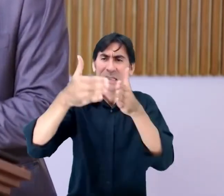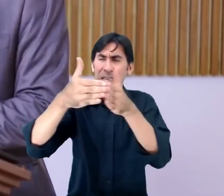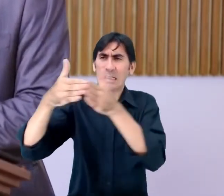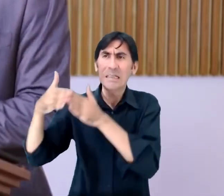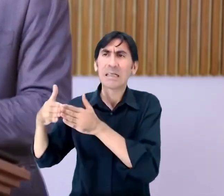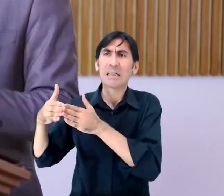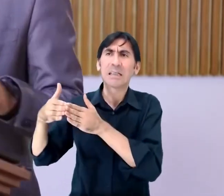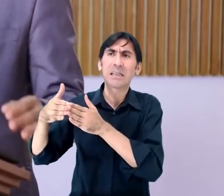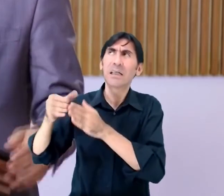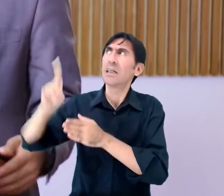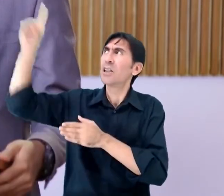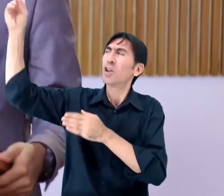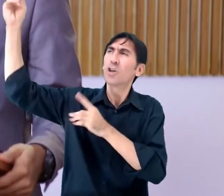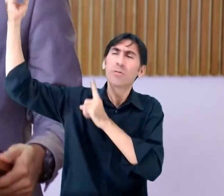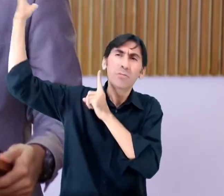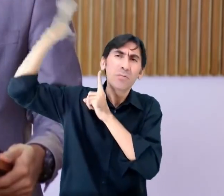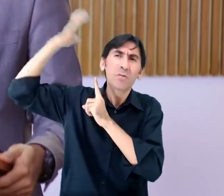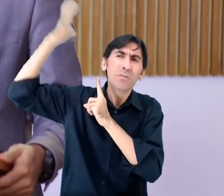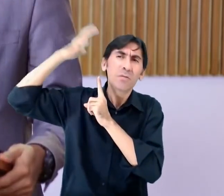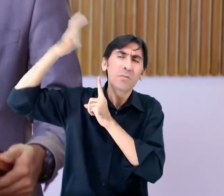Escritura é divinamente inspirada.